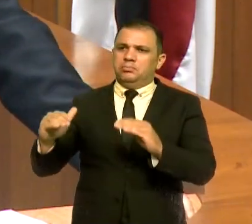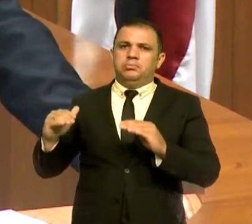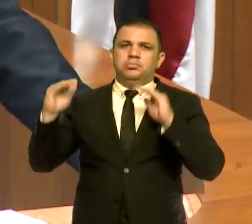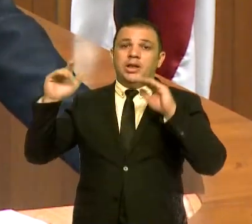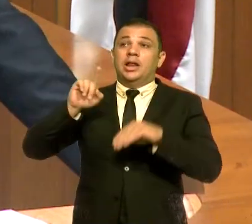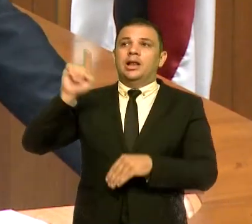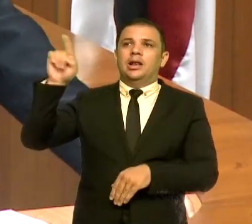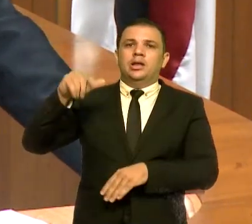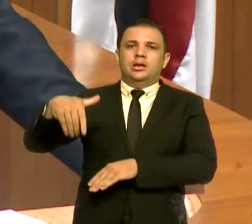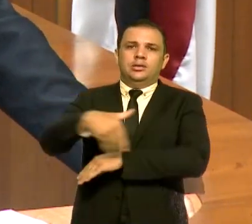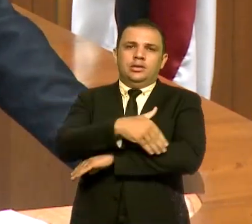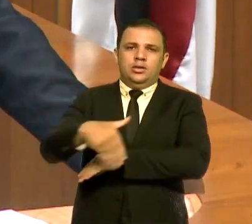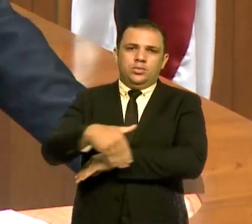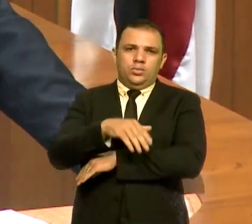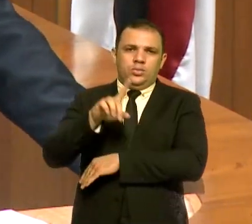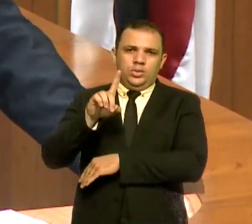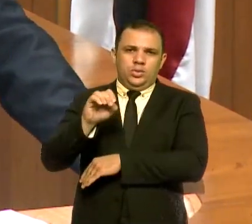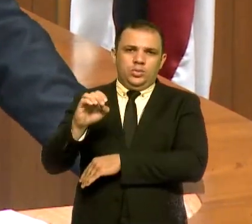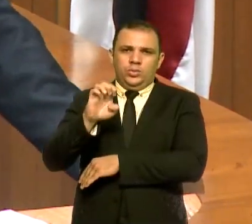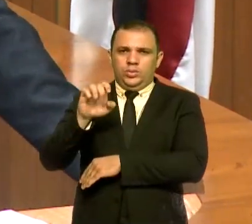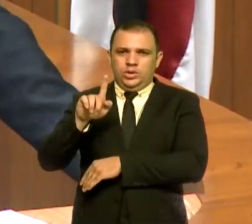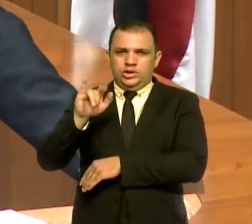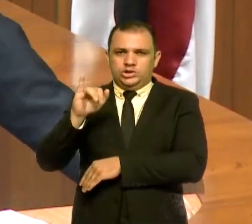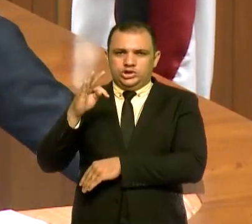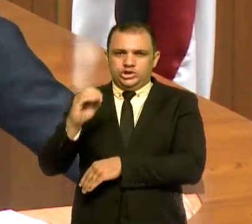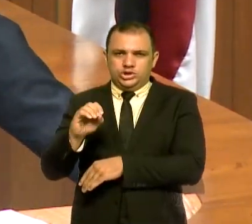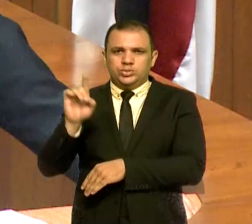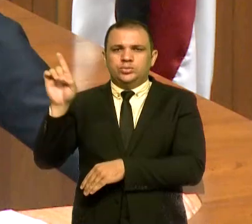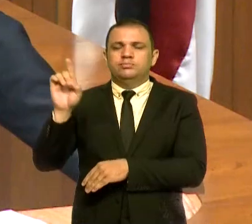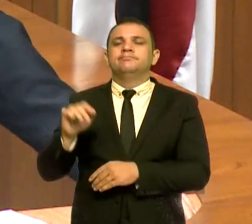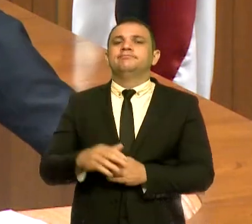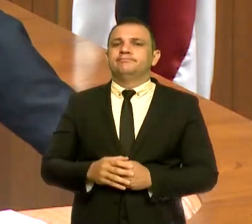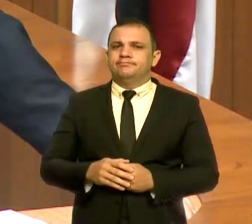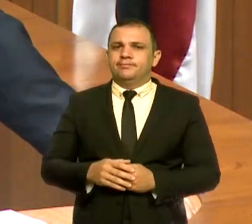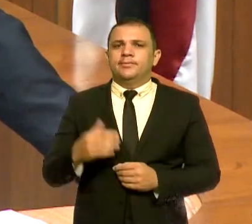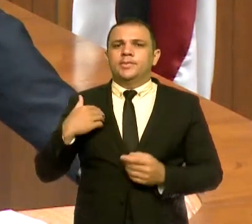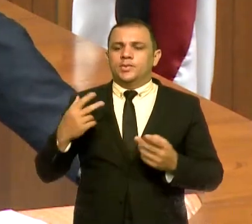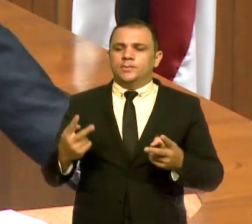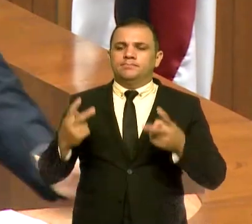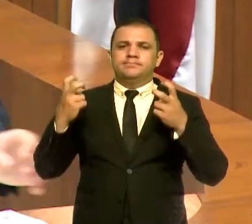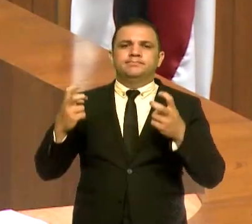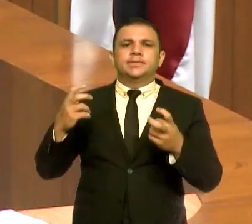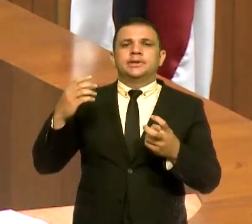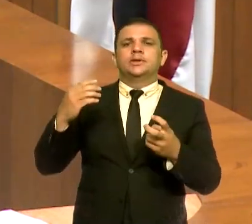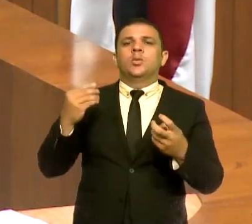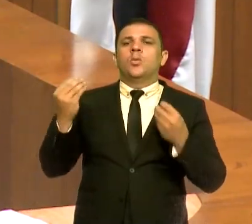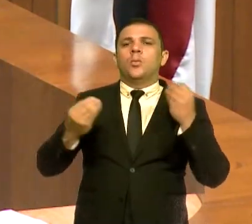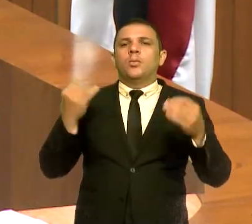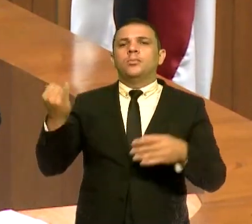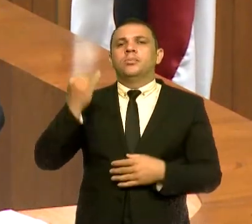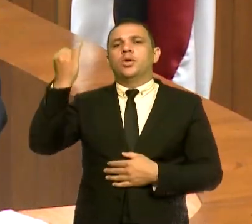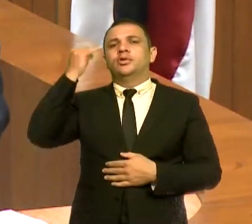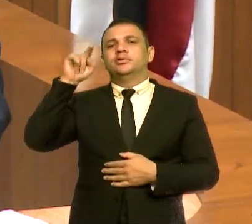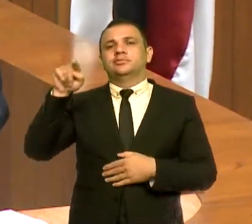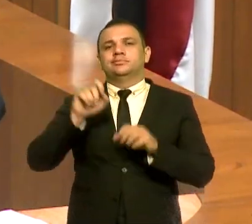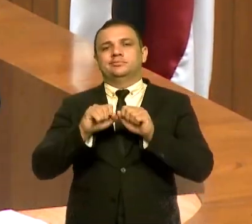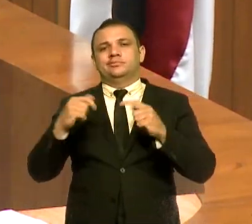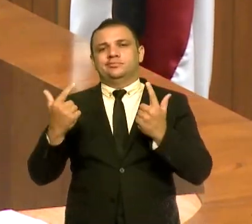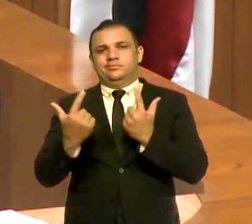Egito, e compreendi a importância e a grandeza daquela casa.